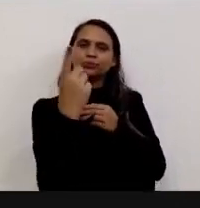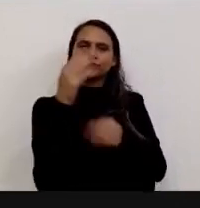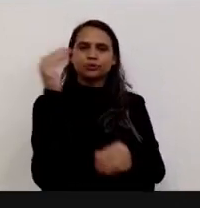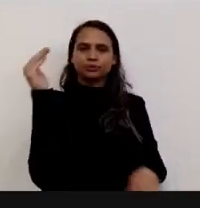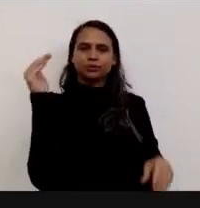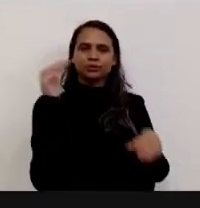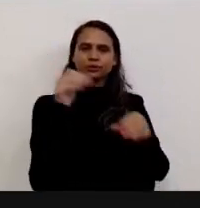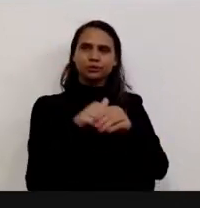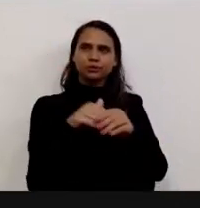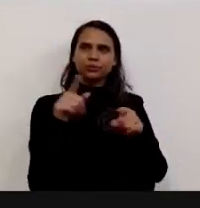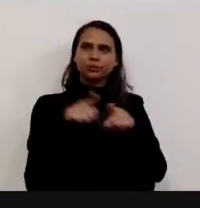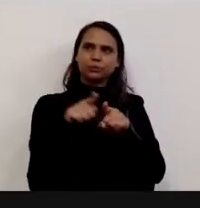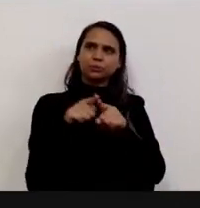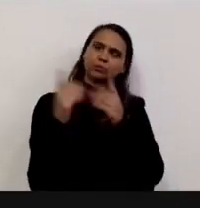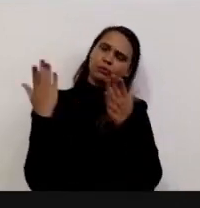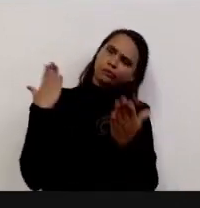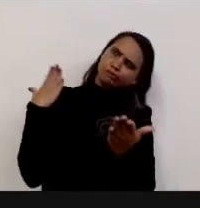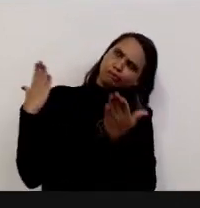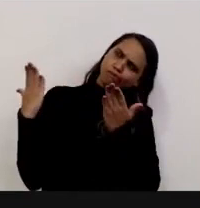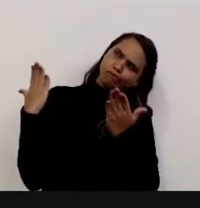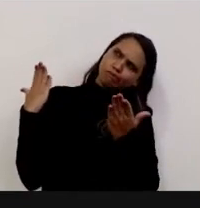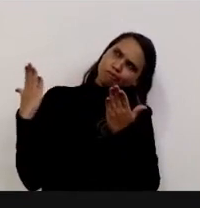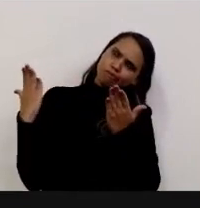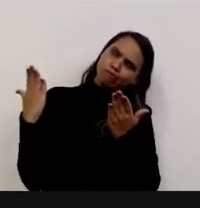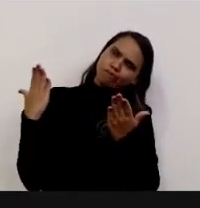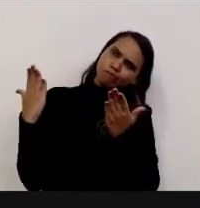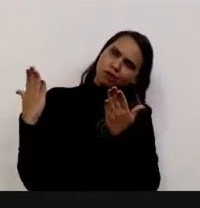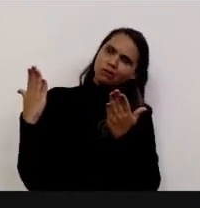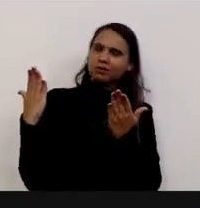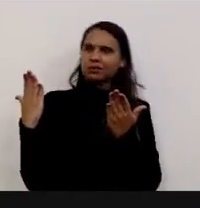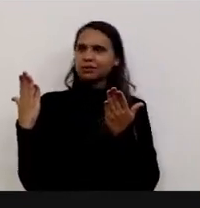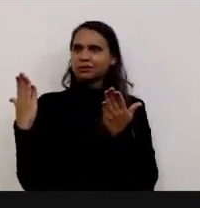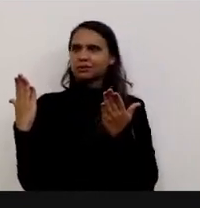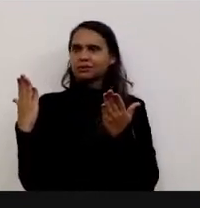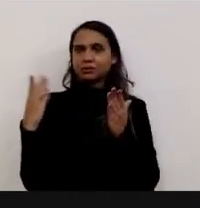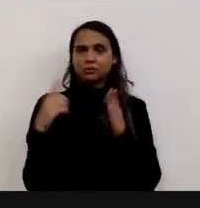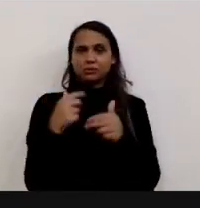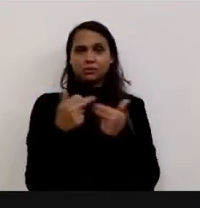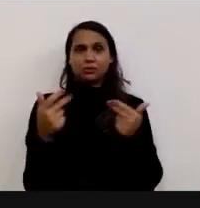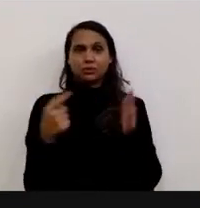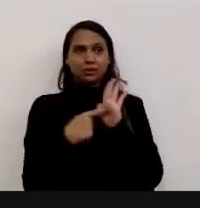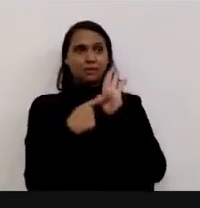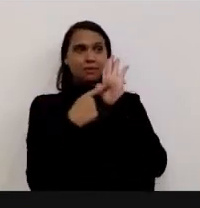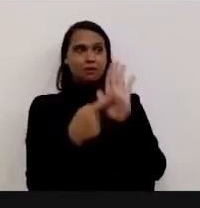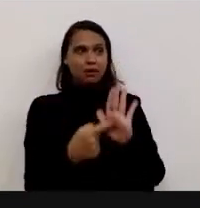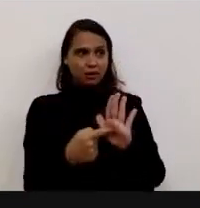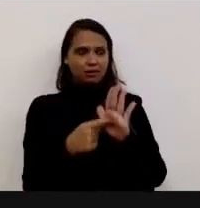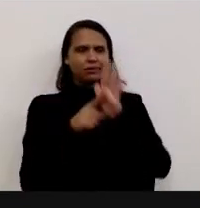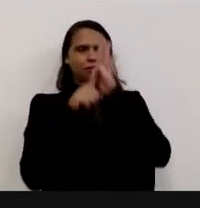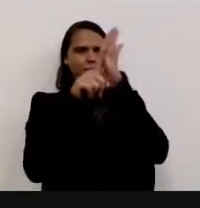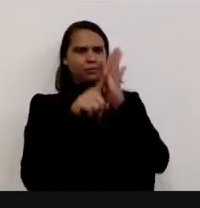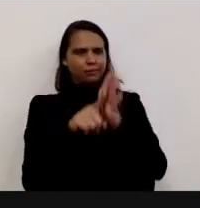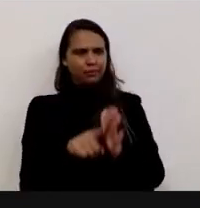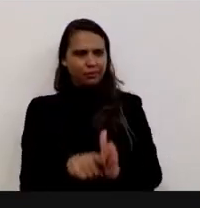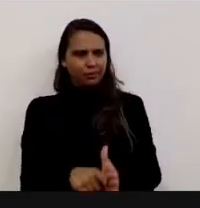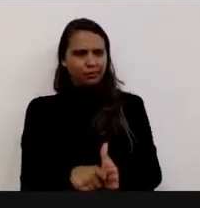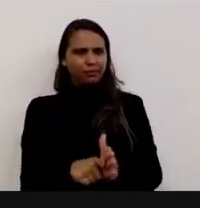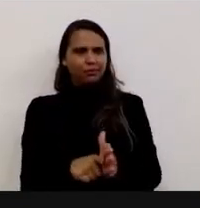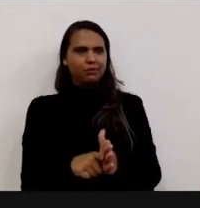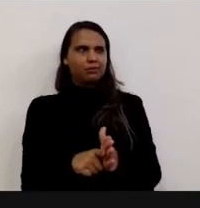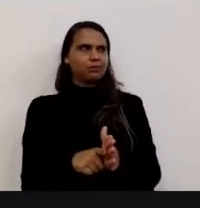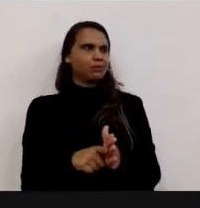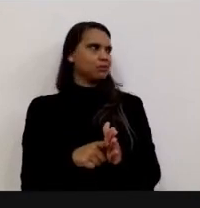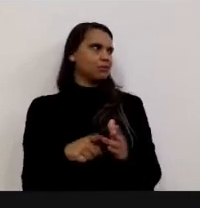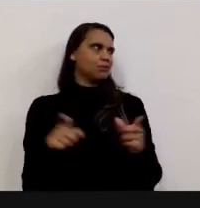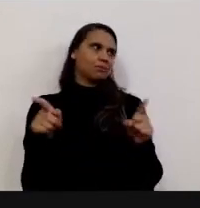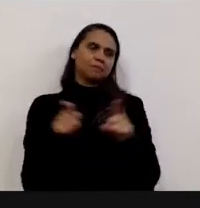eleições, talvez até comparando com, enfim, com a previsão com o que está aparecendo nas pesquisas aí de Ibope e tudo mais. Também não